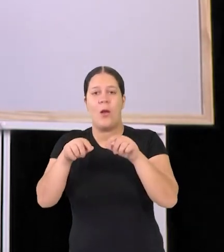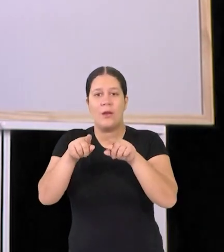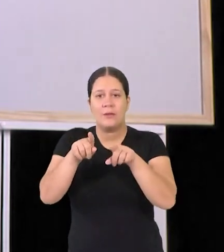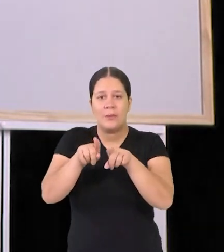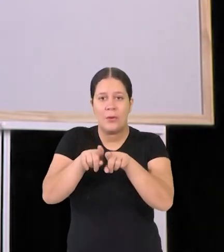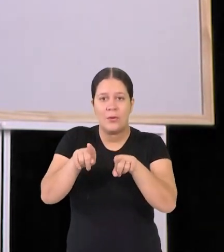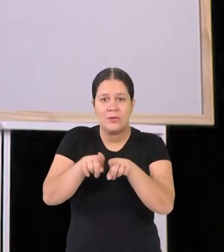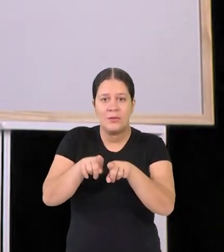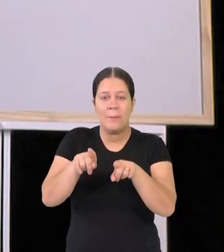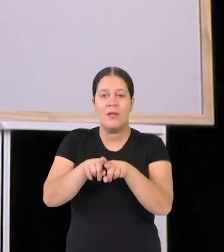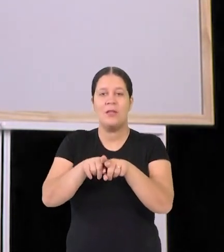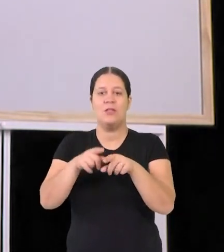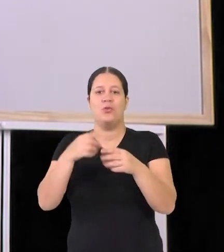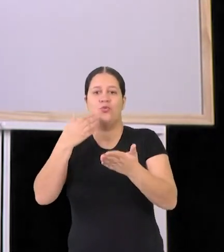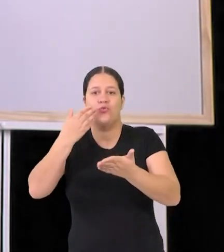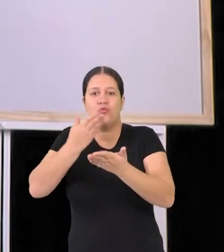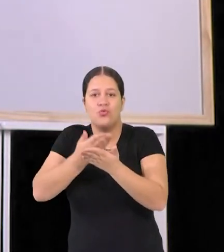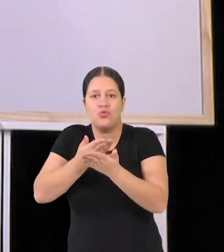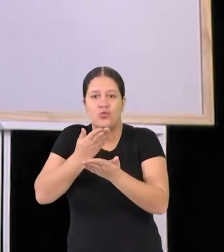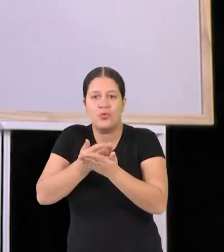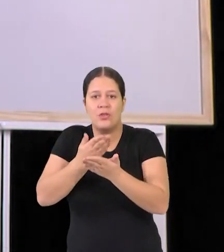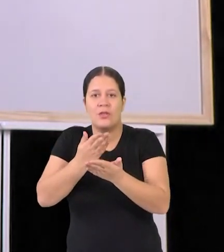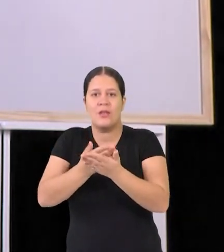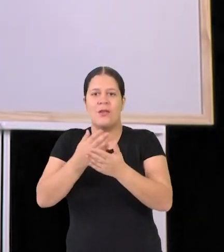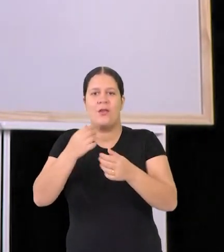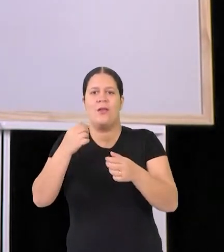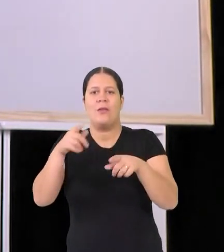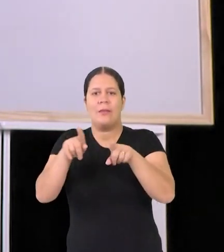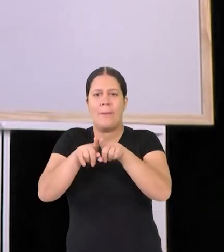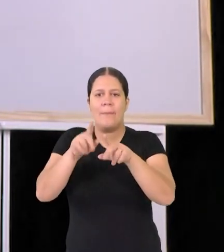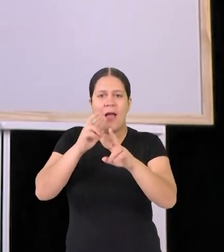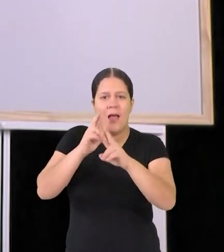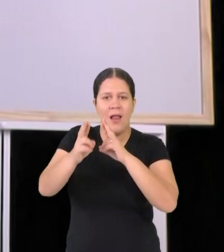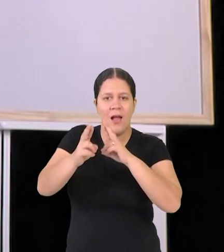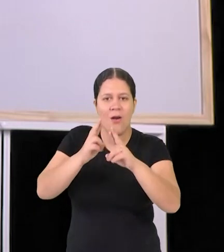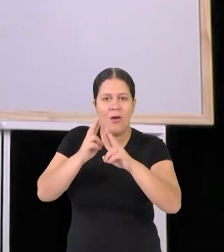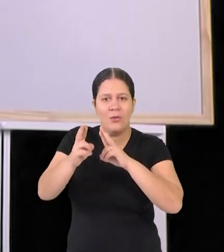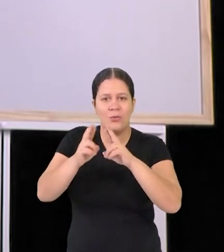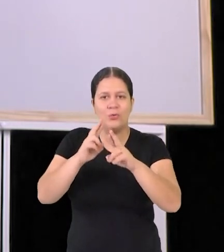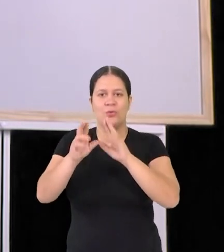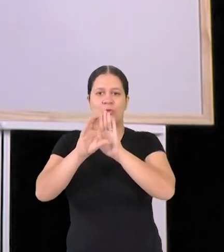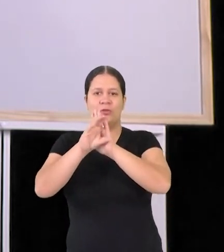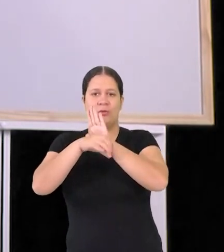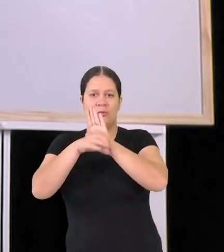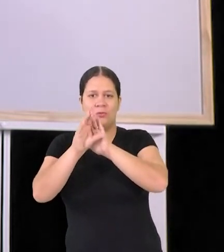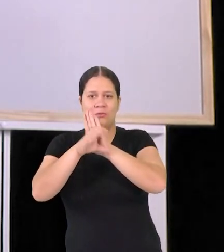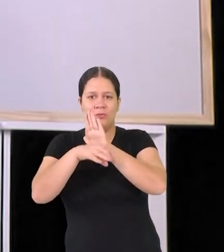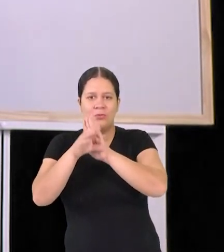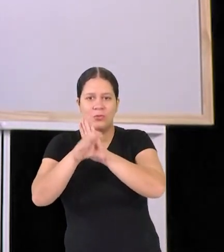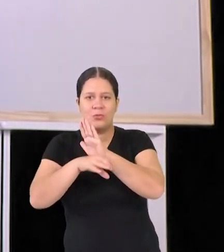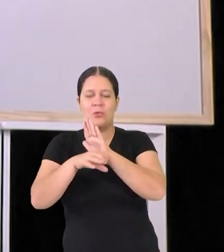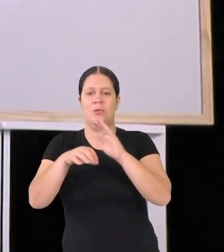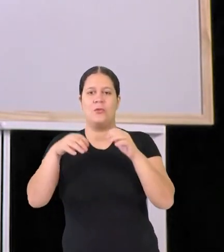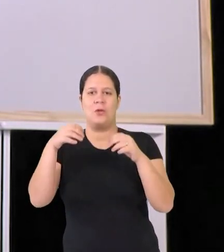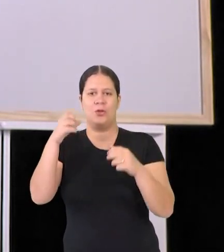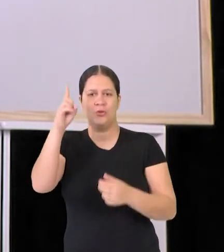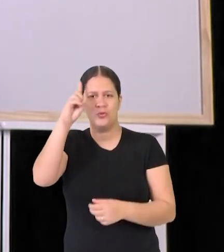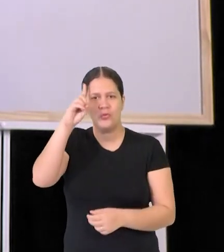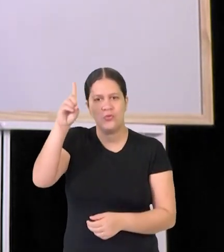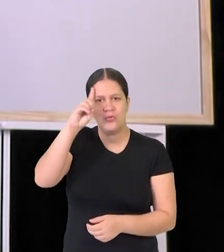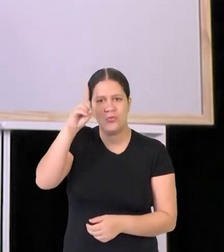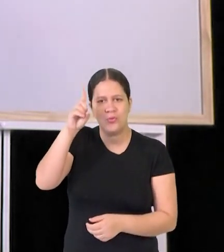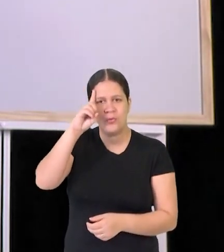a mecânica dos fluidos, e claro também a gente vai fazer uma relação entre conteúdos que são abordados no nosso